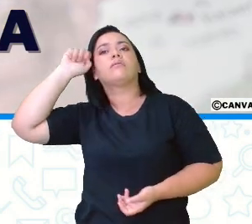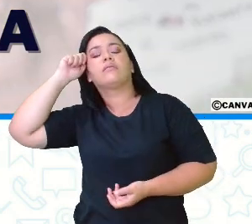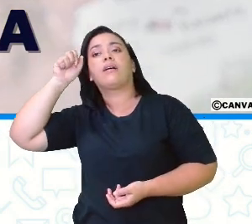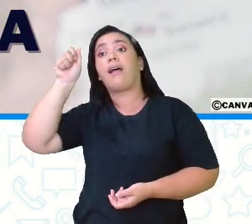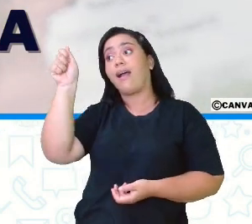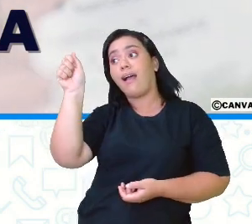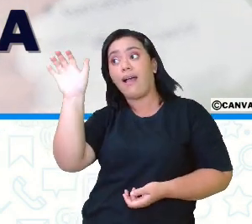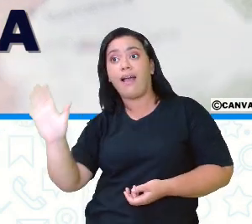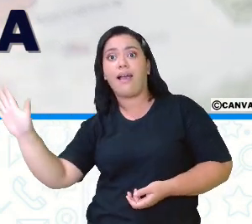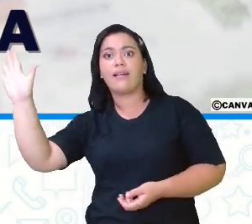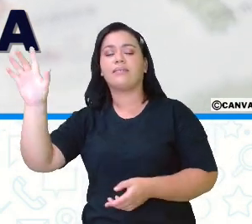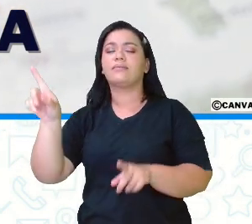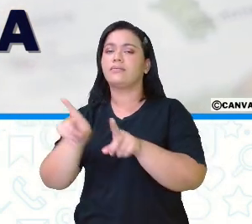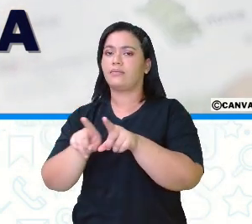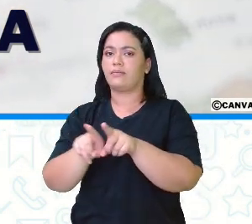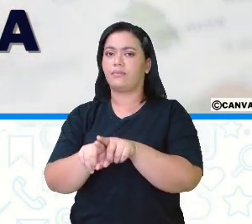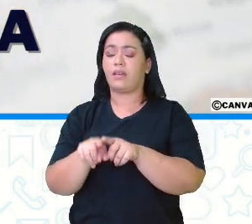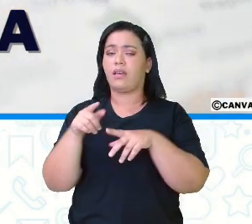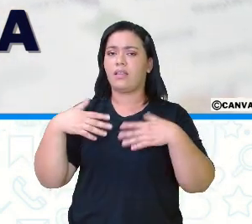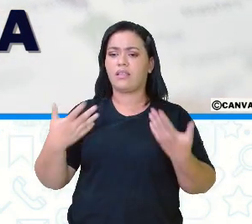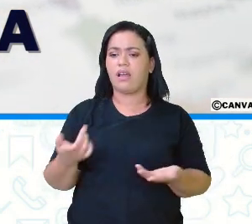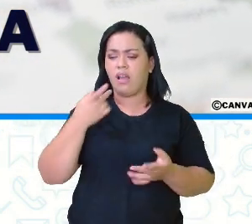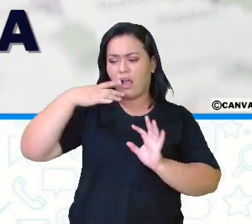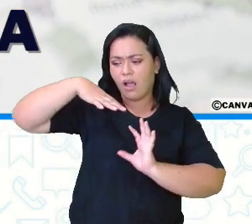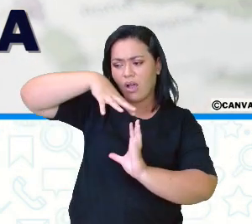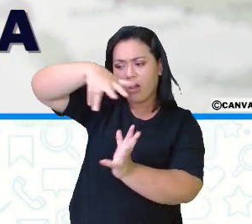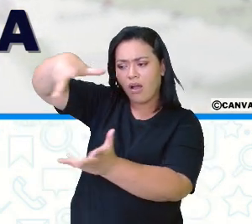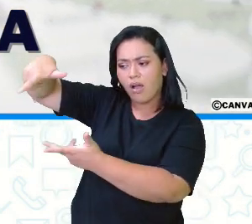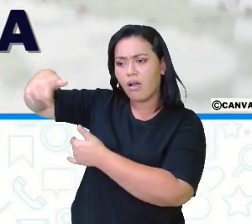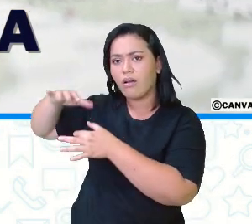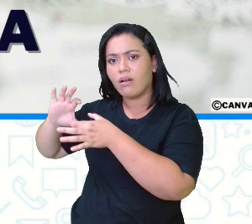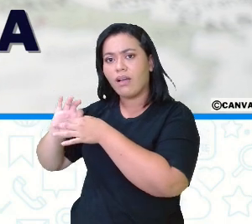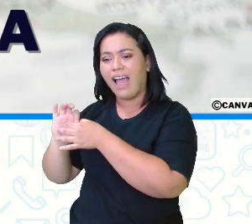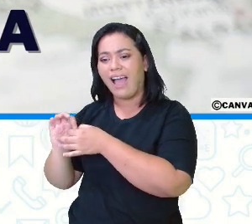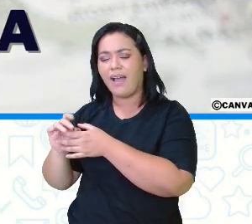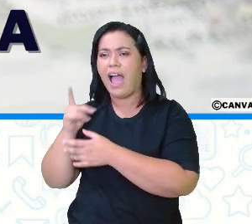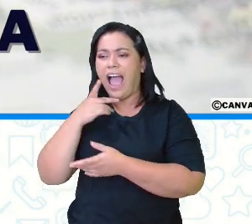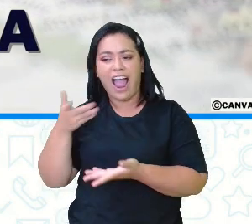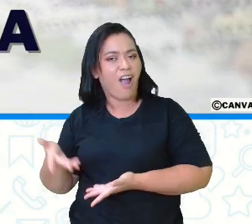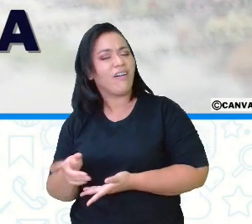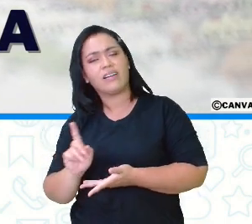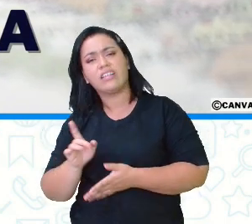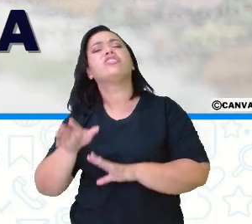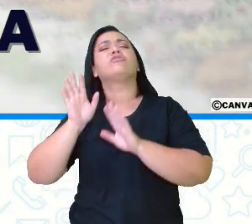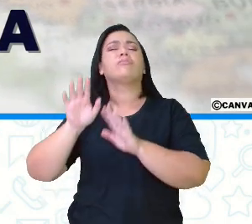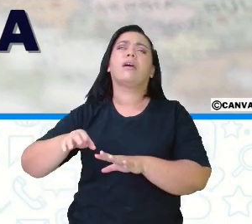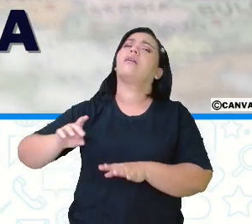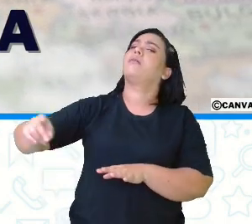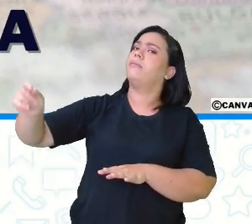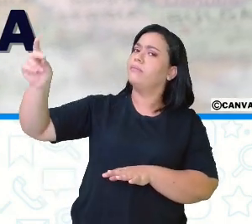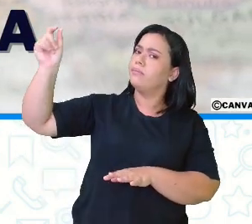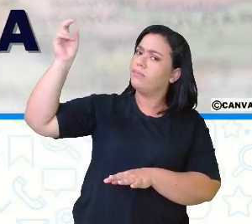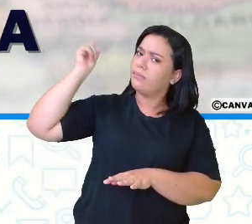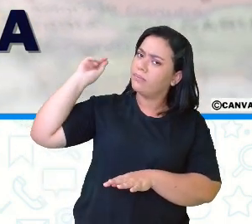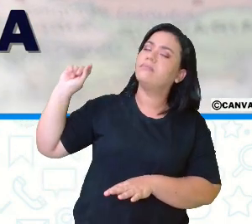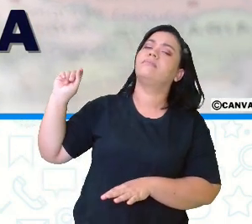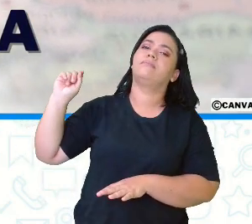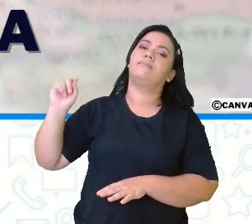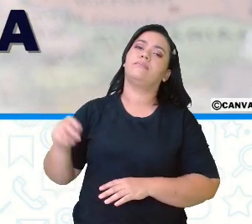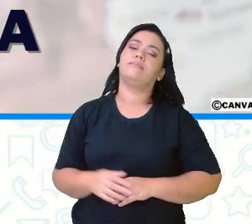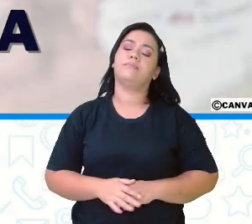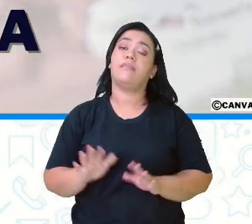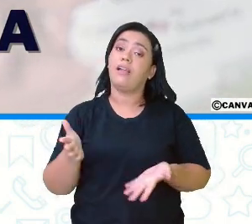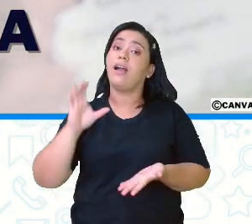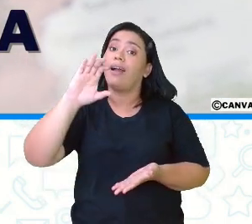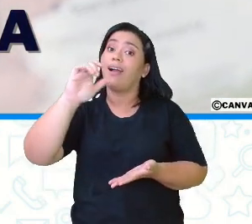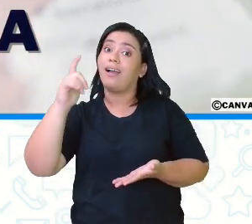esse processo de globalização não é um processo atual. É algo que vem acontecendo há muito tempo.